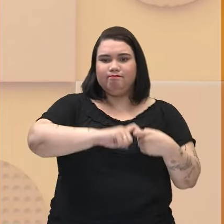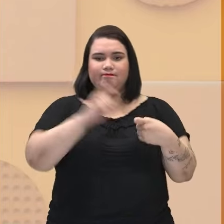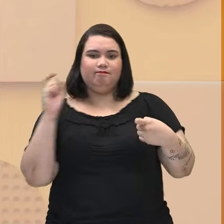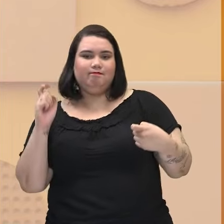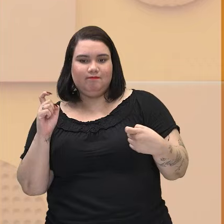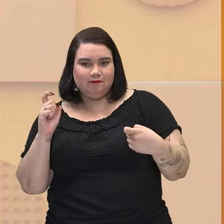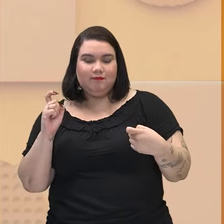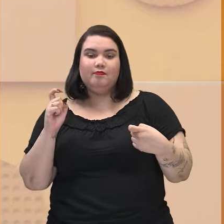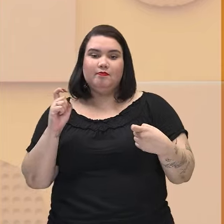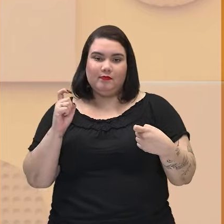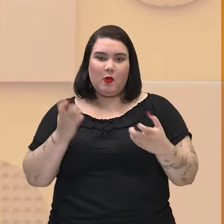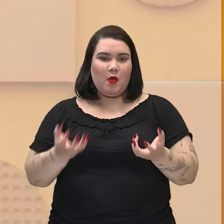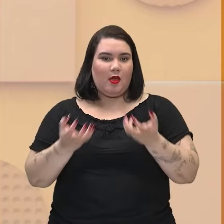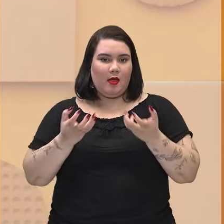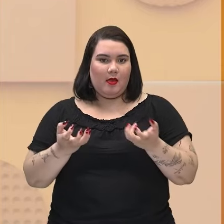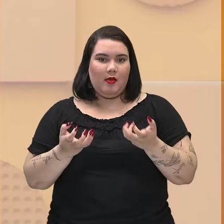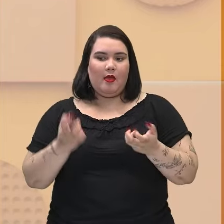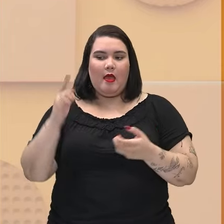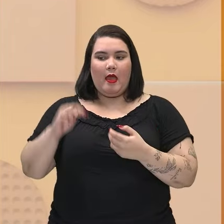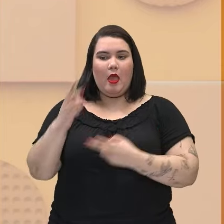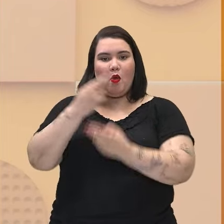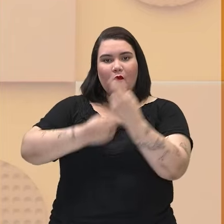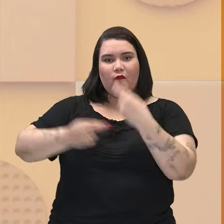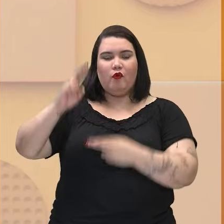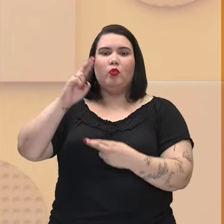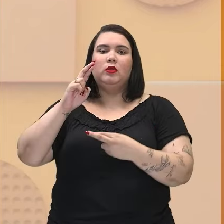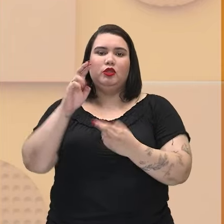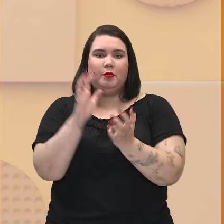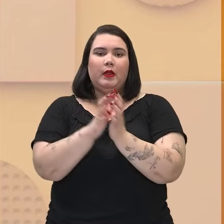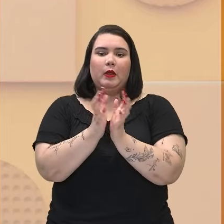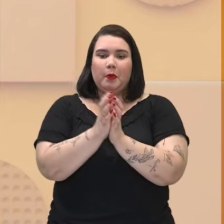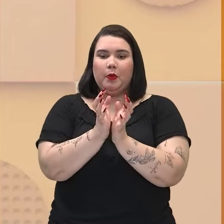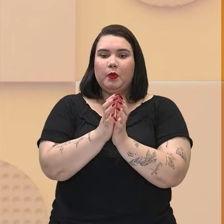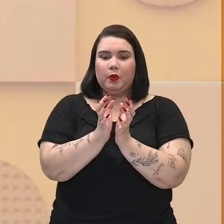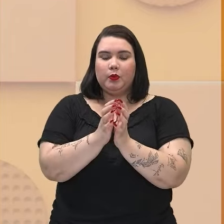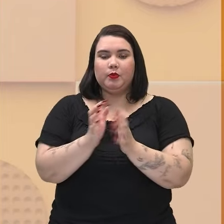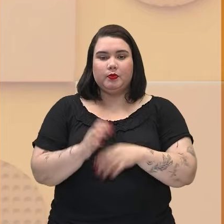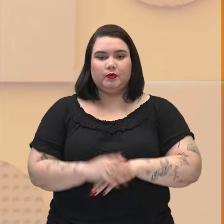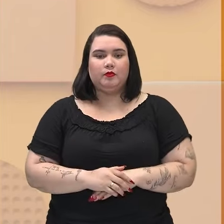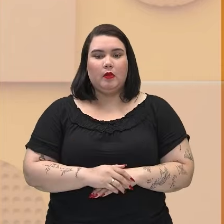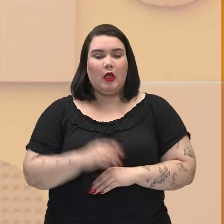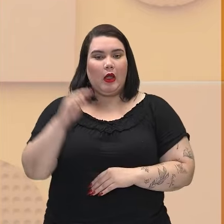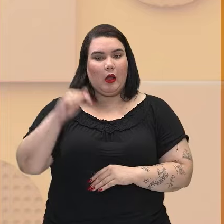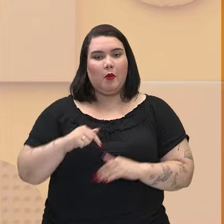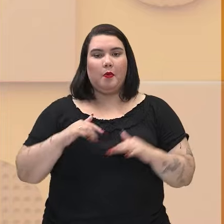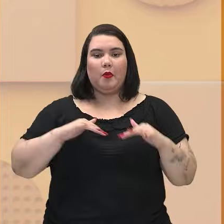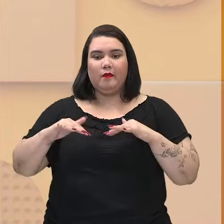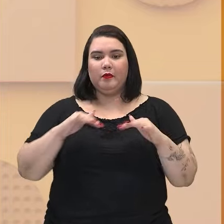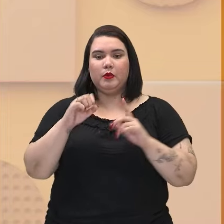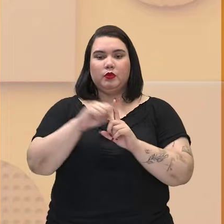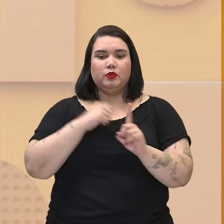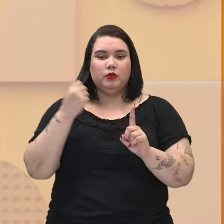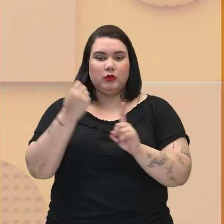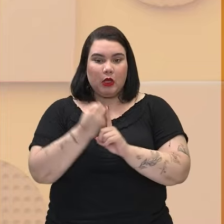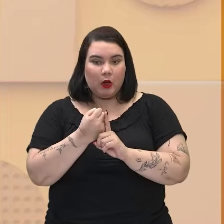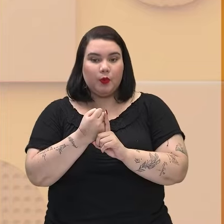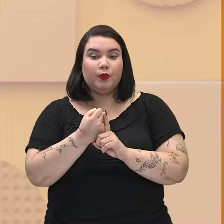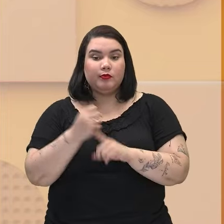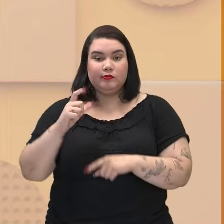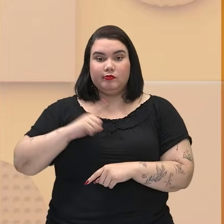colonial do Brasil, vai ser a insurreição pernambucana, tá bom? É um movimento que tinha um caráter nesse momento